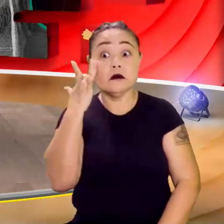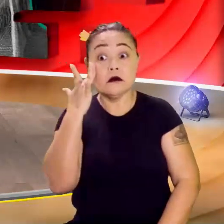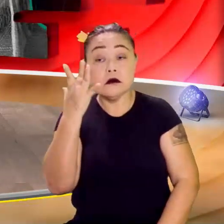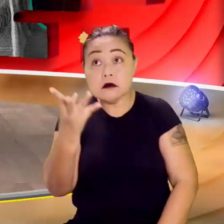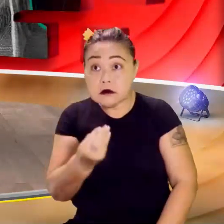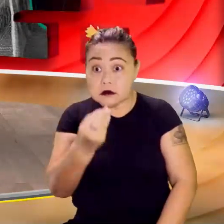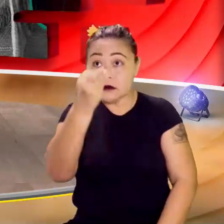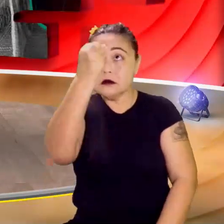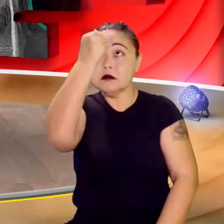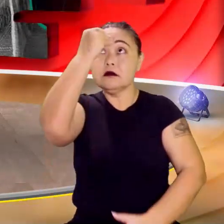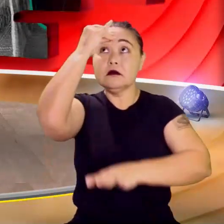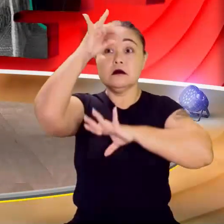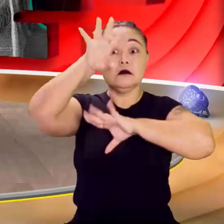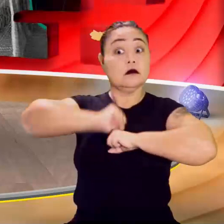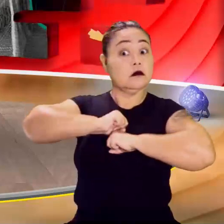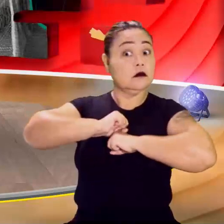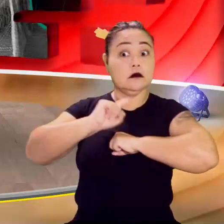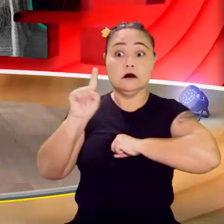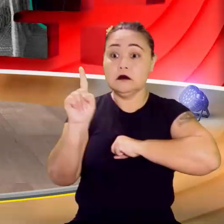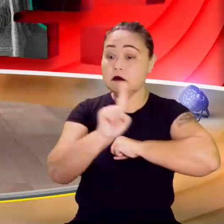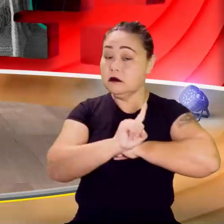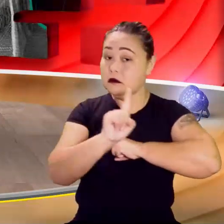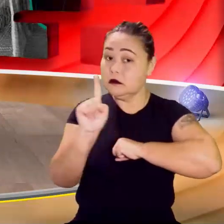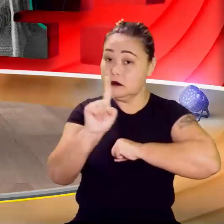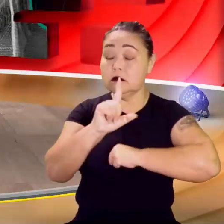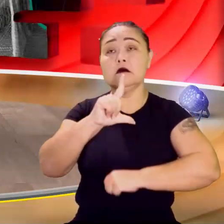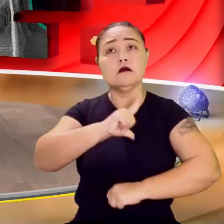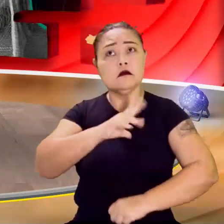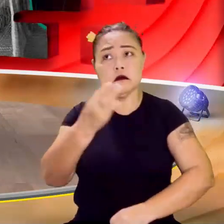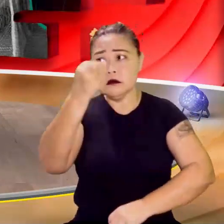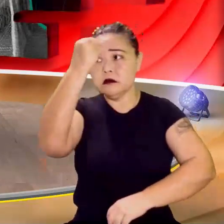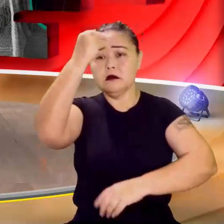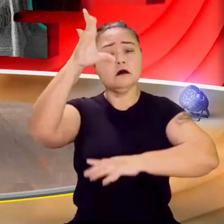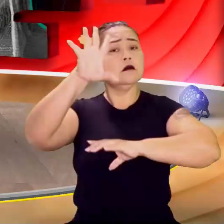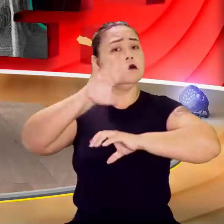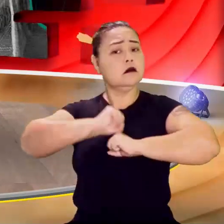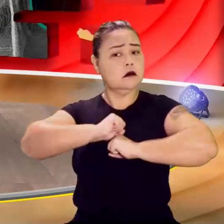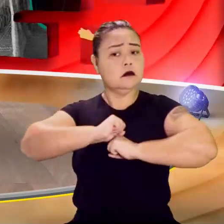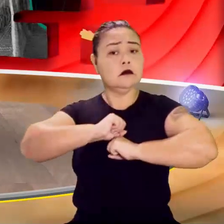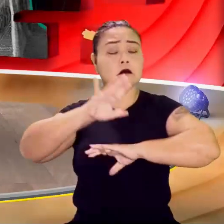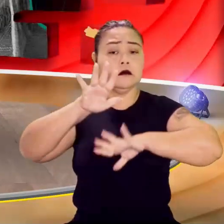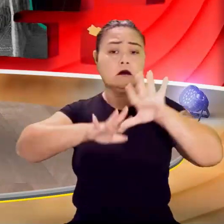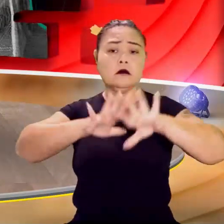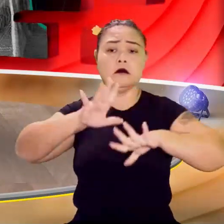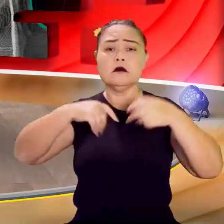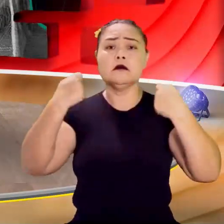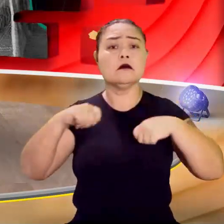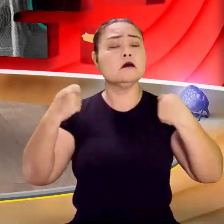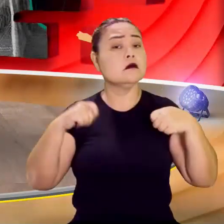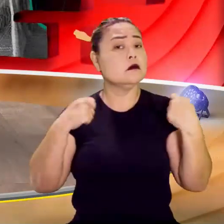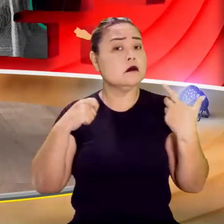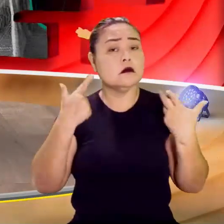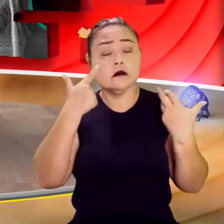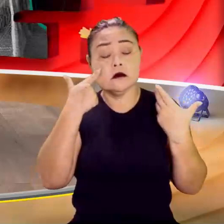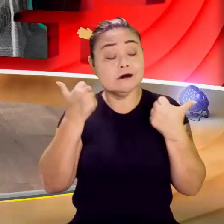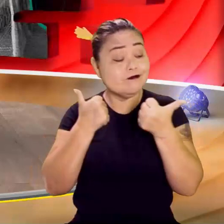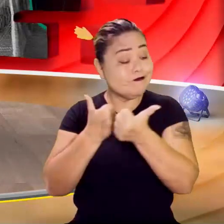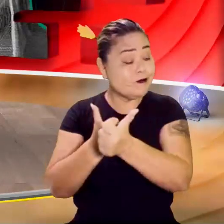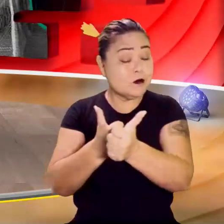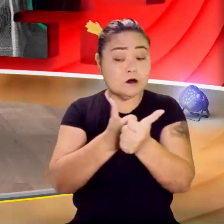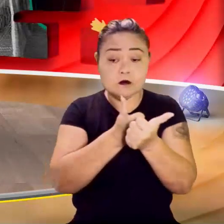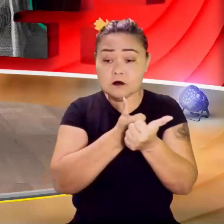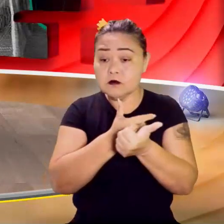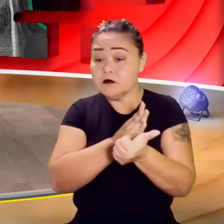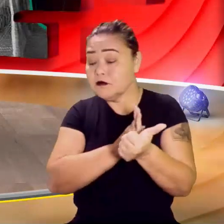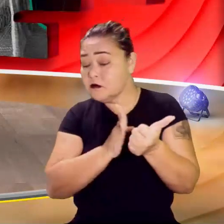dominam. Cuidado. É ter um domínio numa situação... Vamos supor lá que ele precisa fazer um acompanhamento,